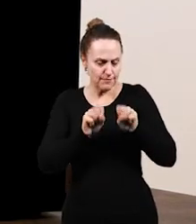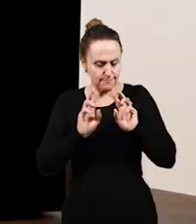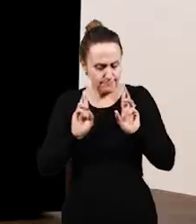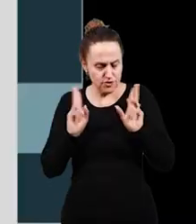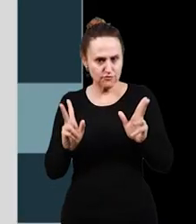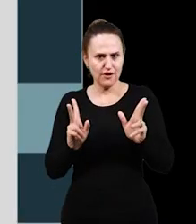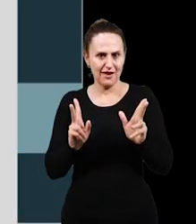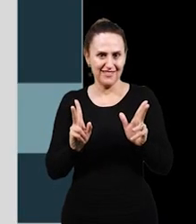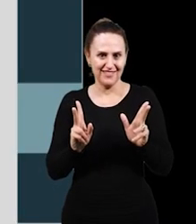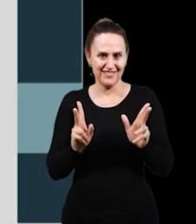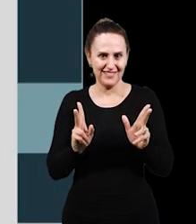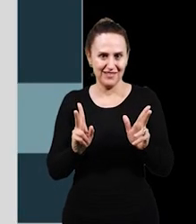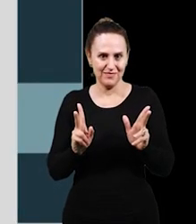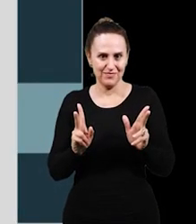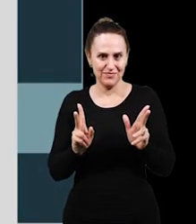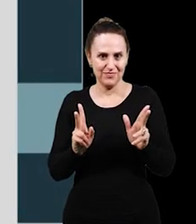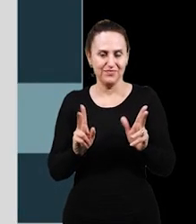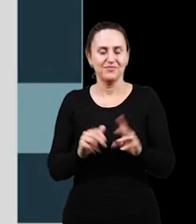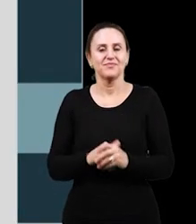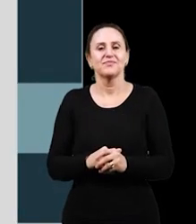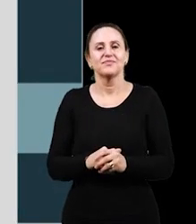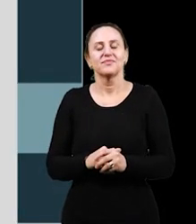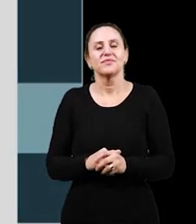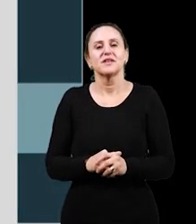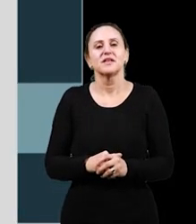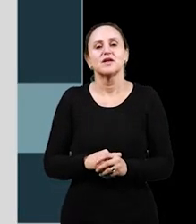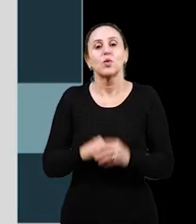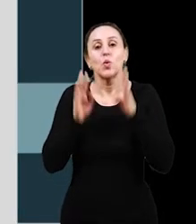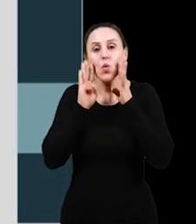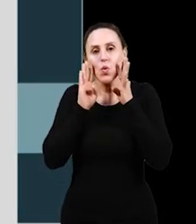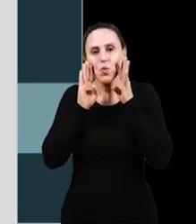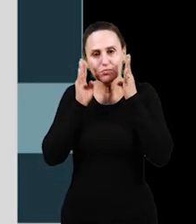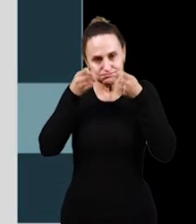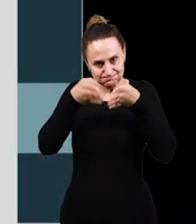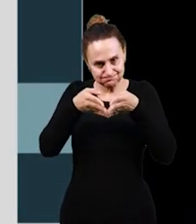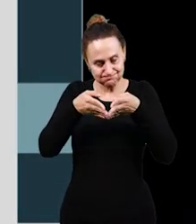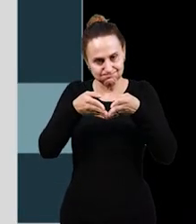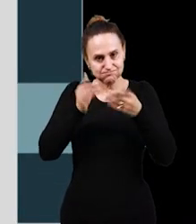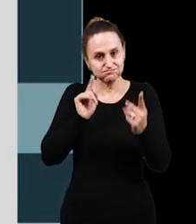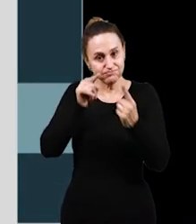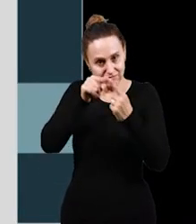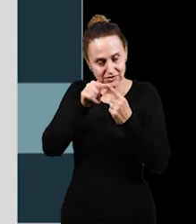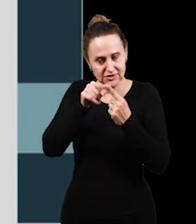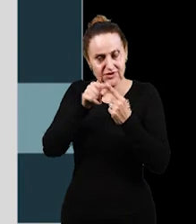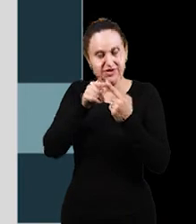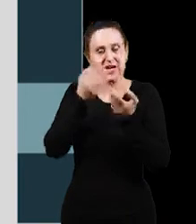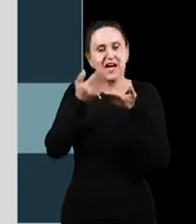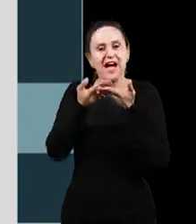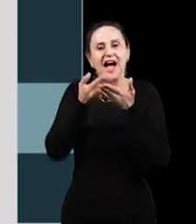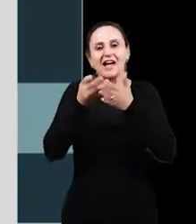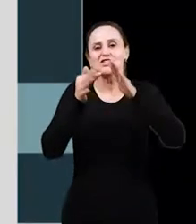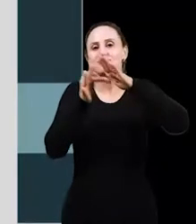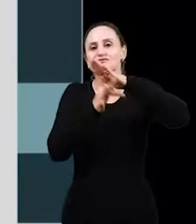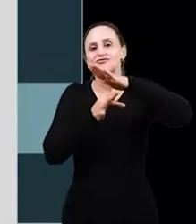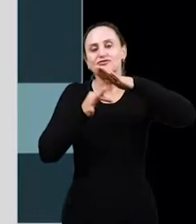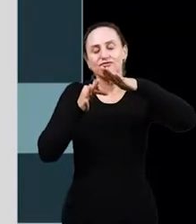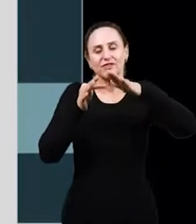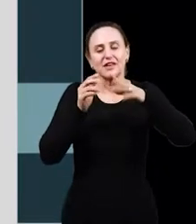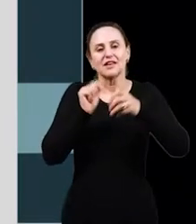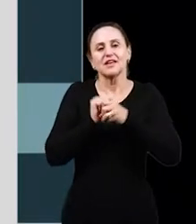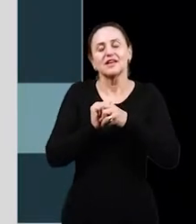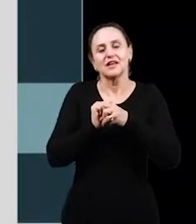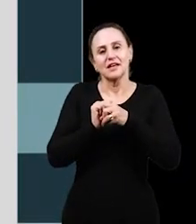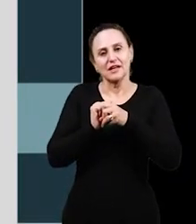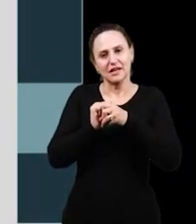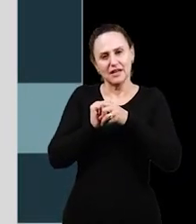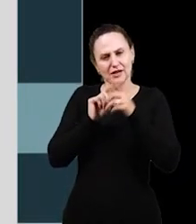diferença então a qual que é o objetivo do funcionalismo estudar as funções desempenhadas pelos elementos